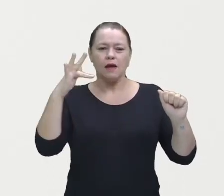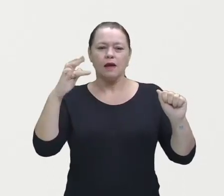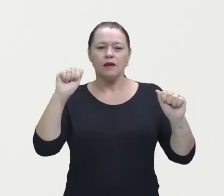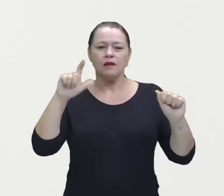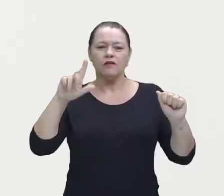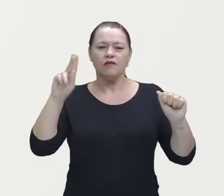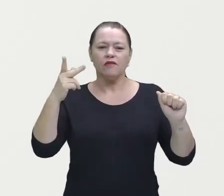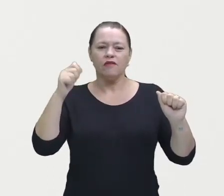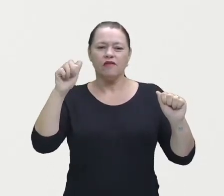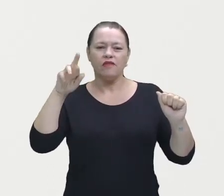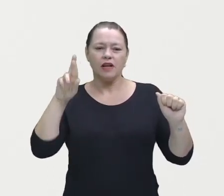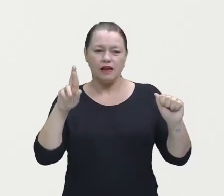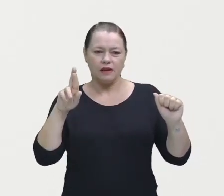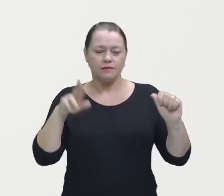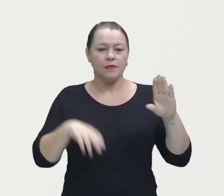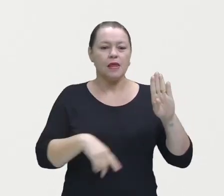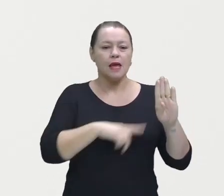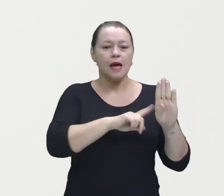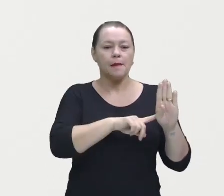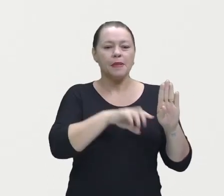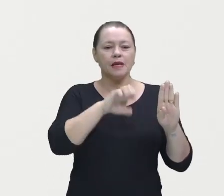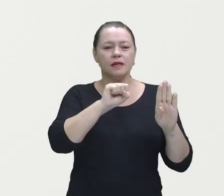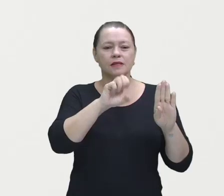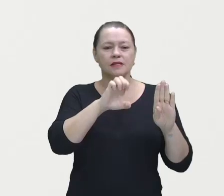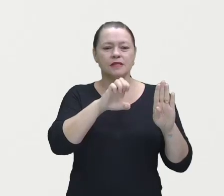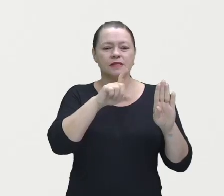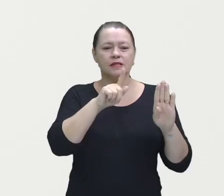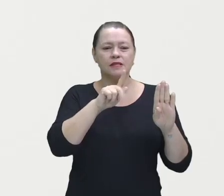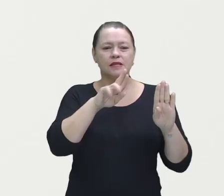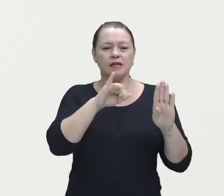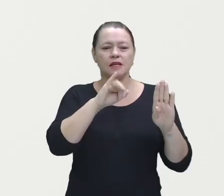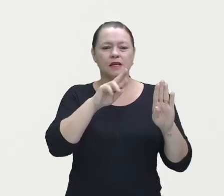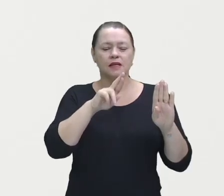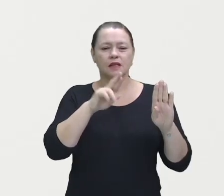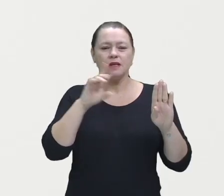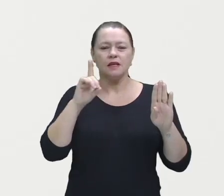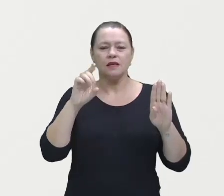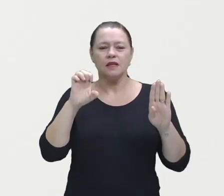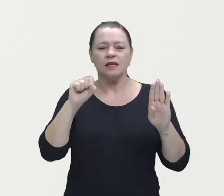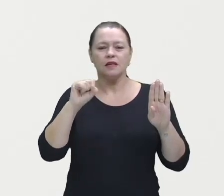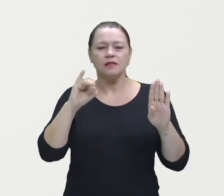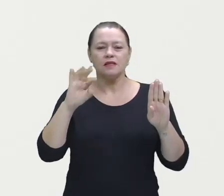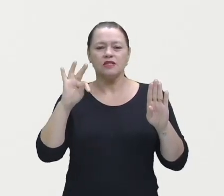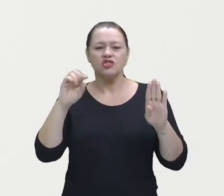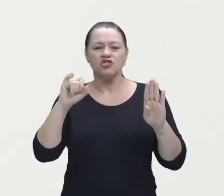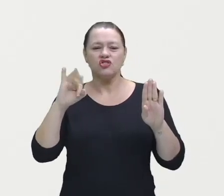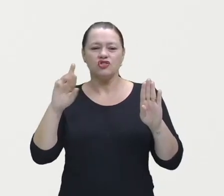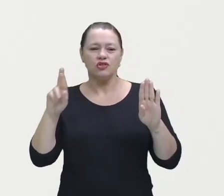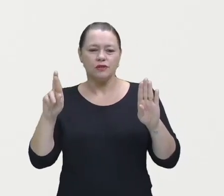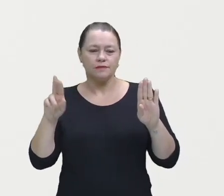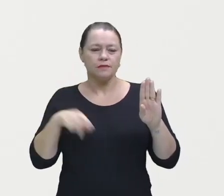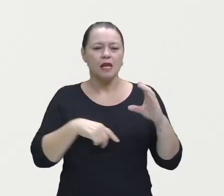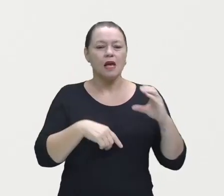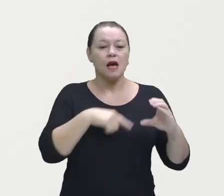falhar. A letra B, seguir e desistir. A letra